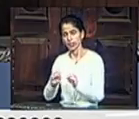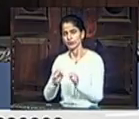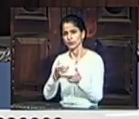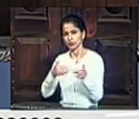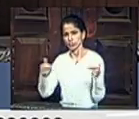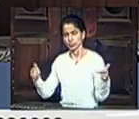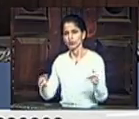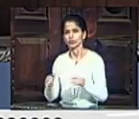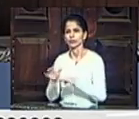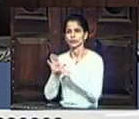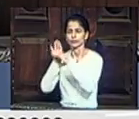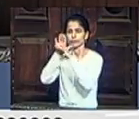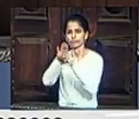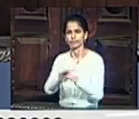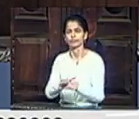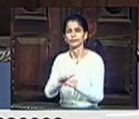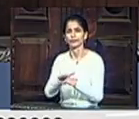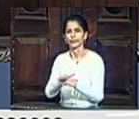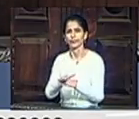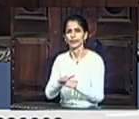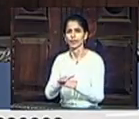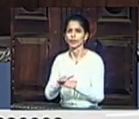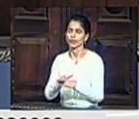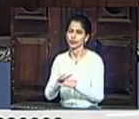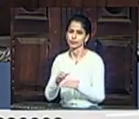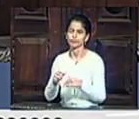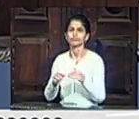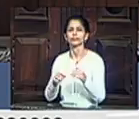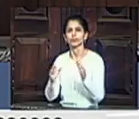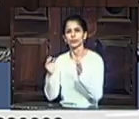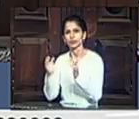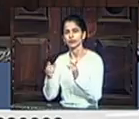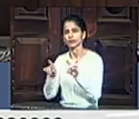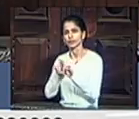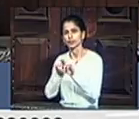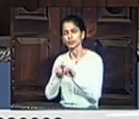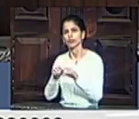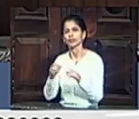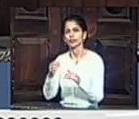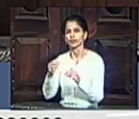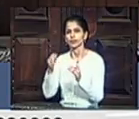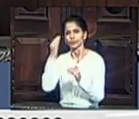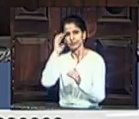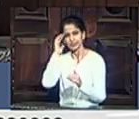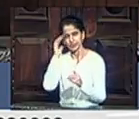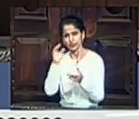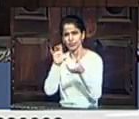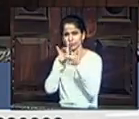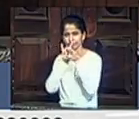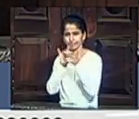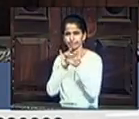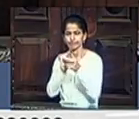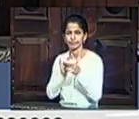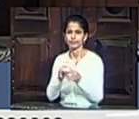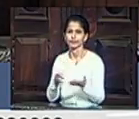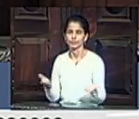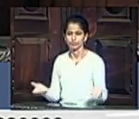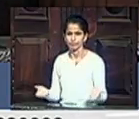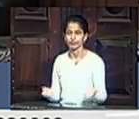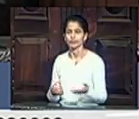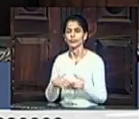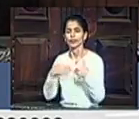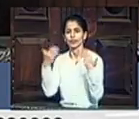garantir algum mecanismo de entendimento e travessia. E aí, senhor presidente, e aí,